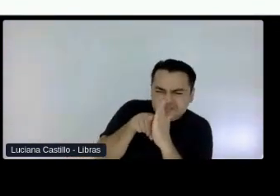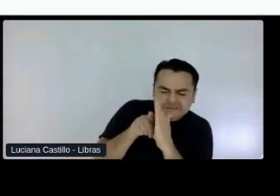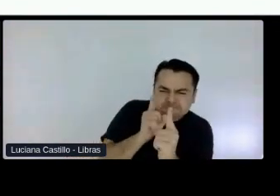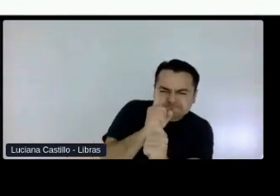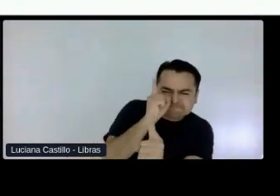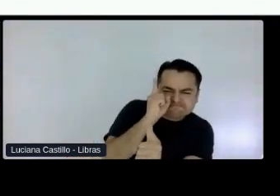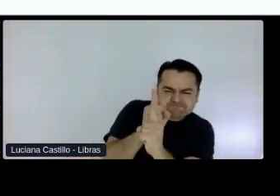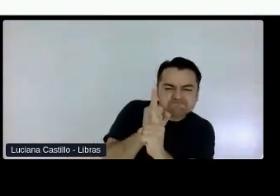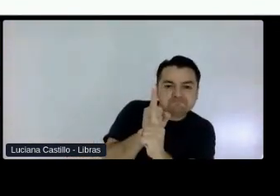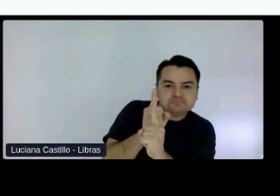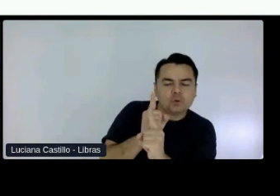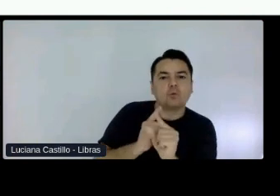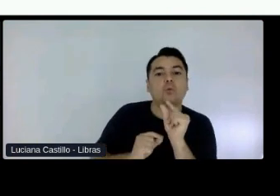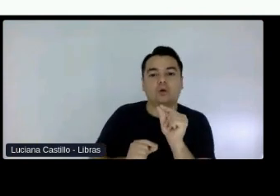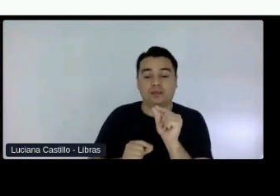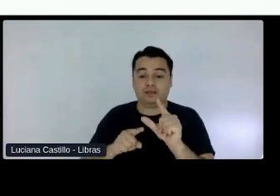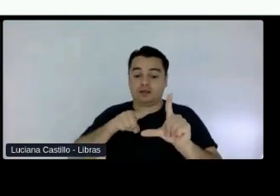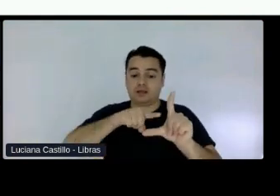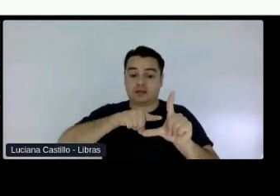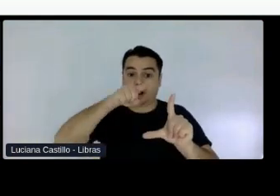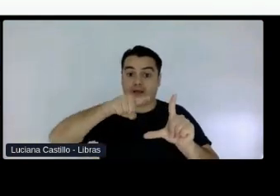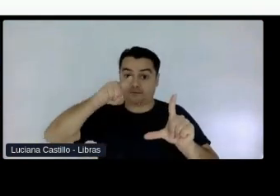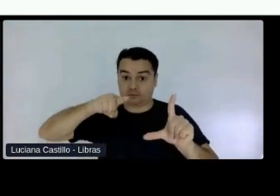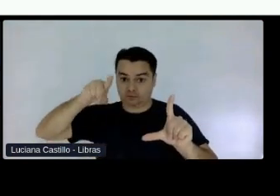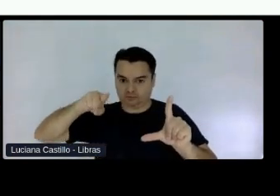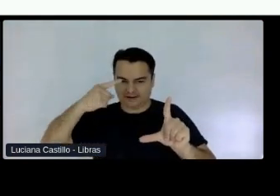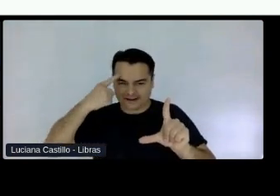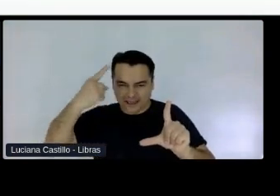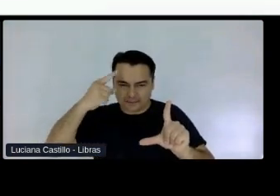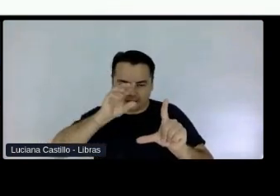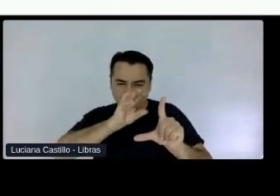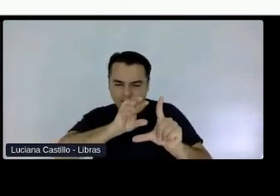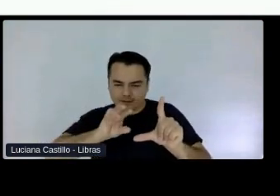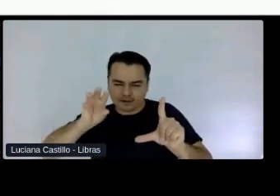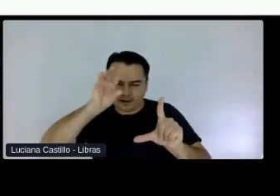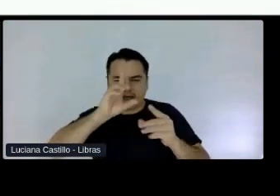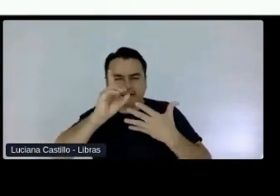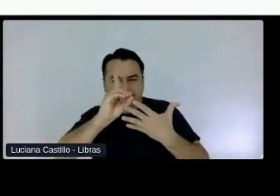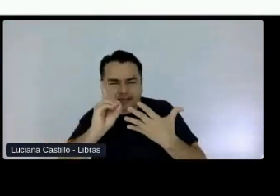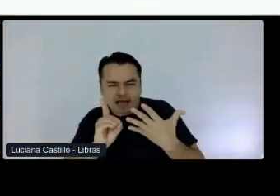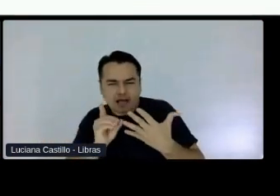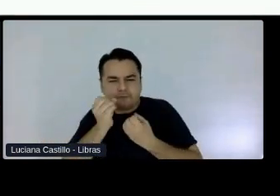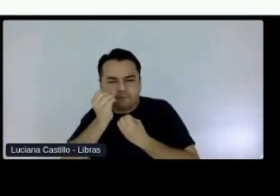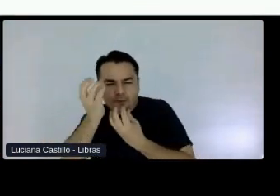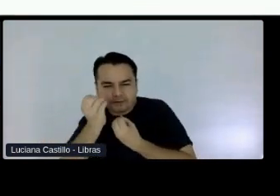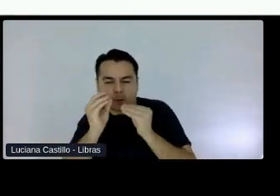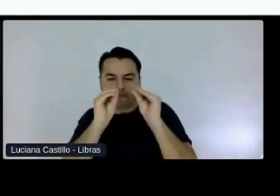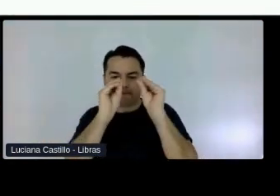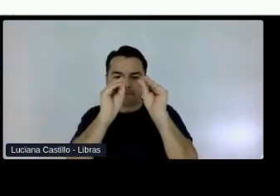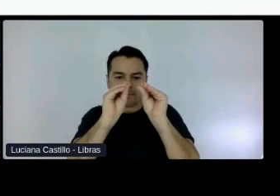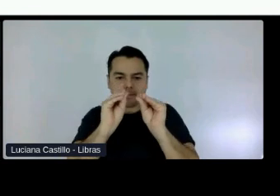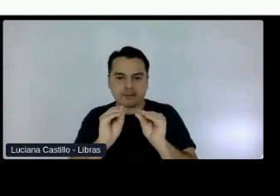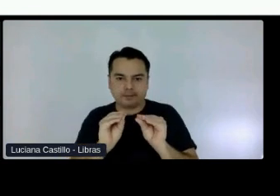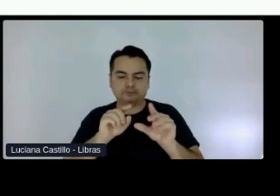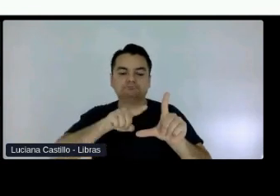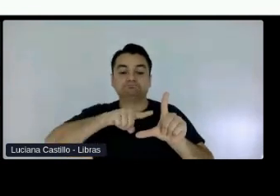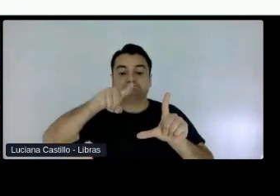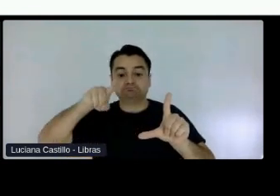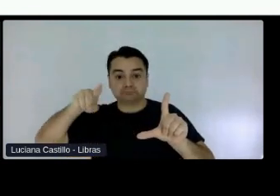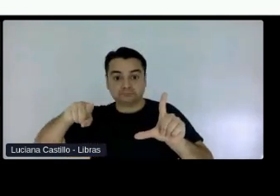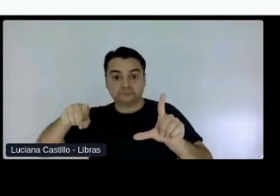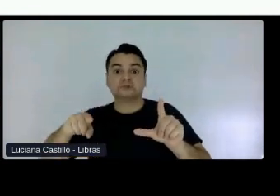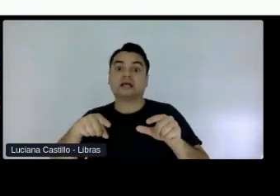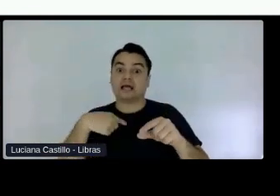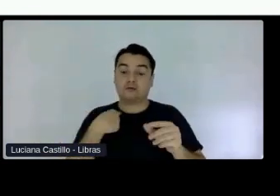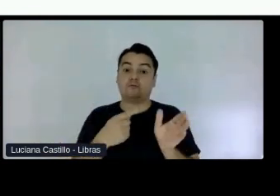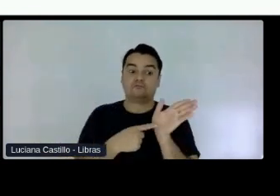fazer análise entre os gráficos do dashboard, e aí ele extrai as informações mais relevantes, e aí vão exibir